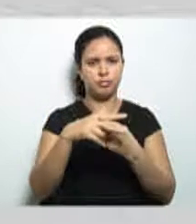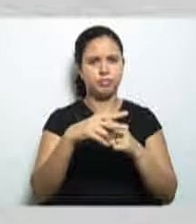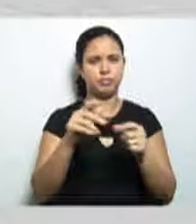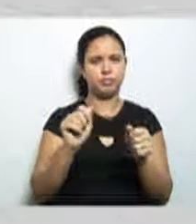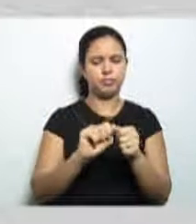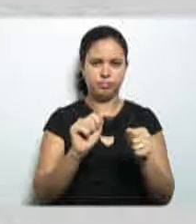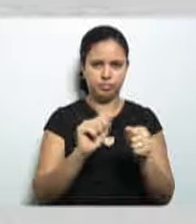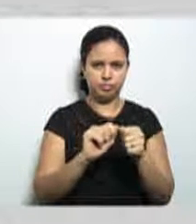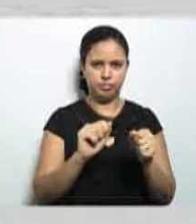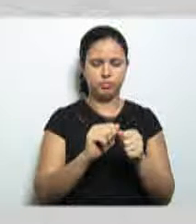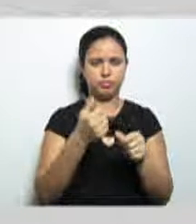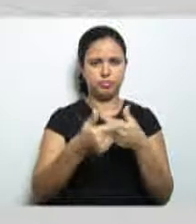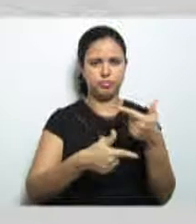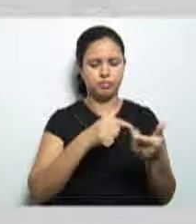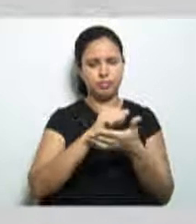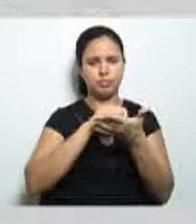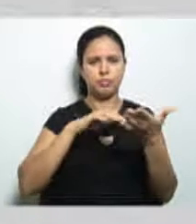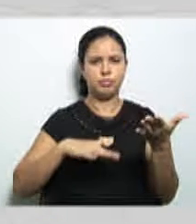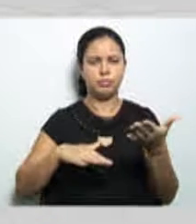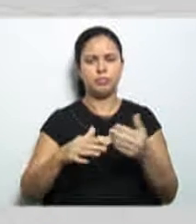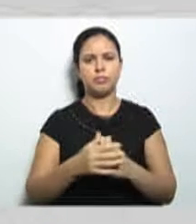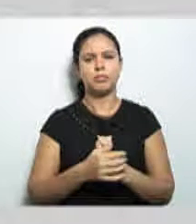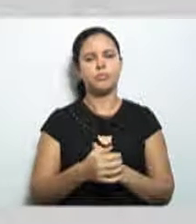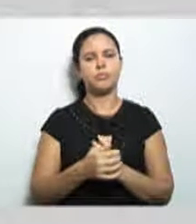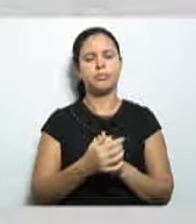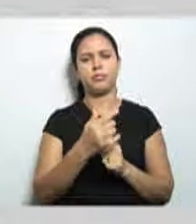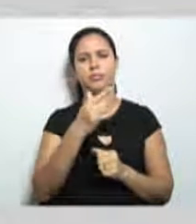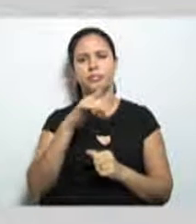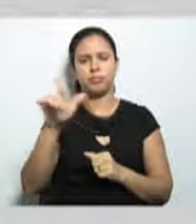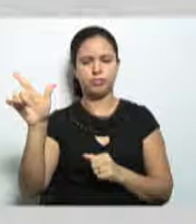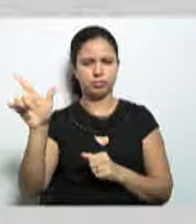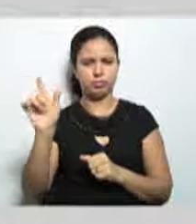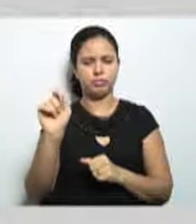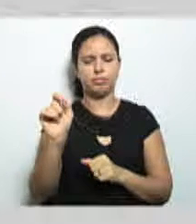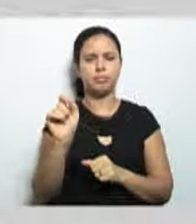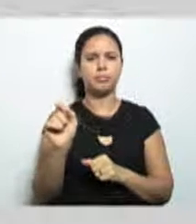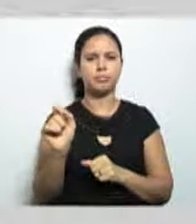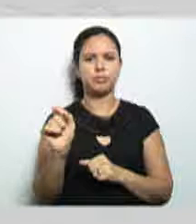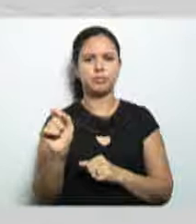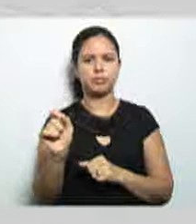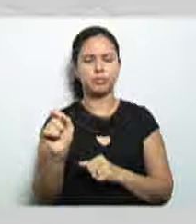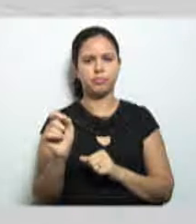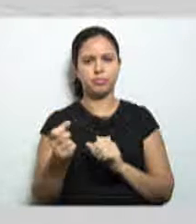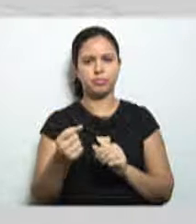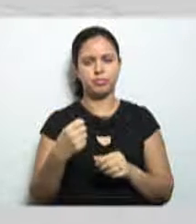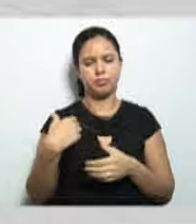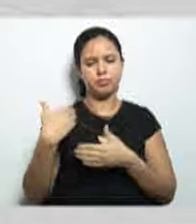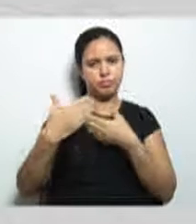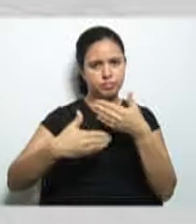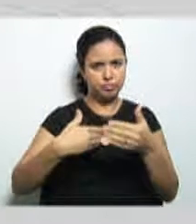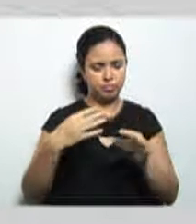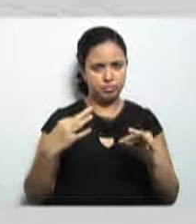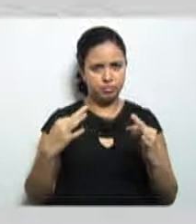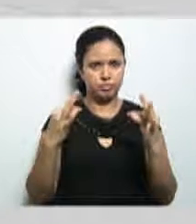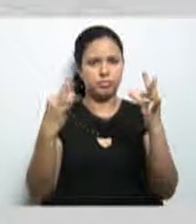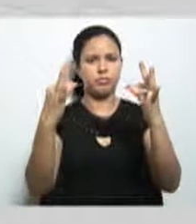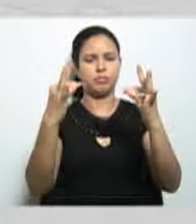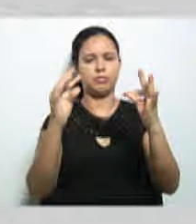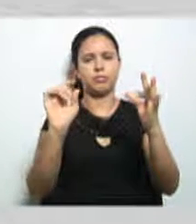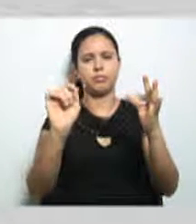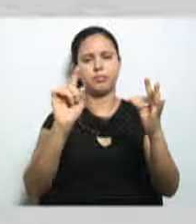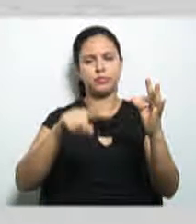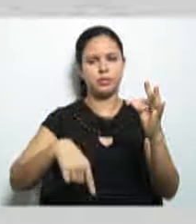as atividades, né? Outra forma que foi possibilitada pelo avanço da tecnologia foi